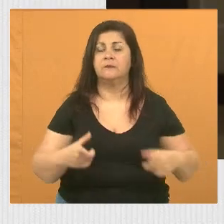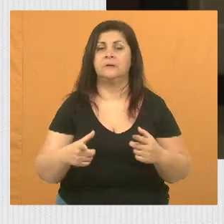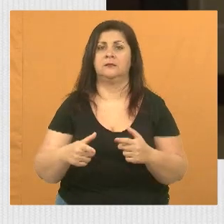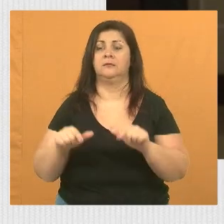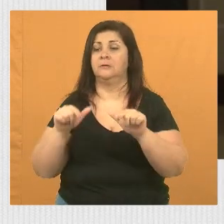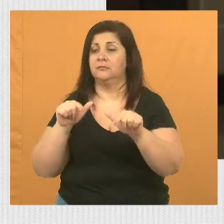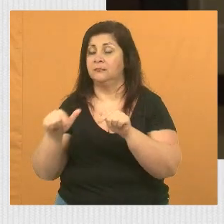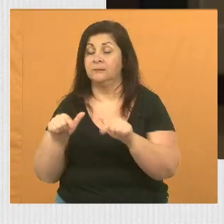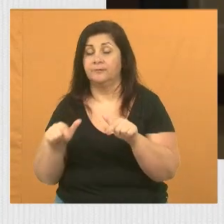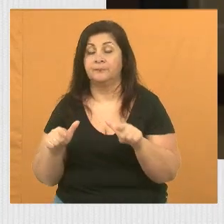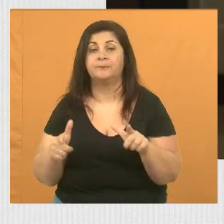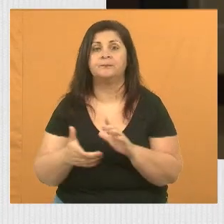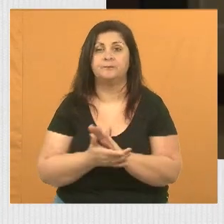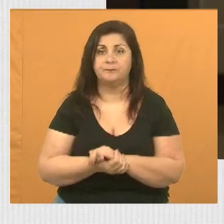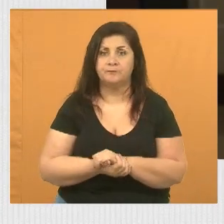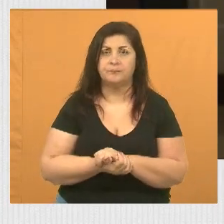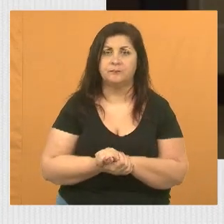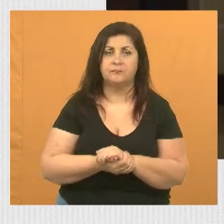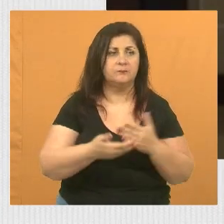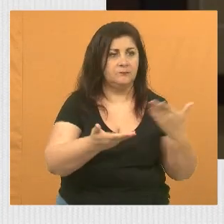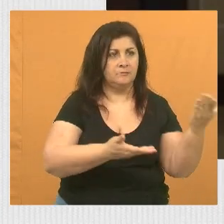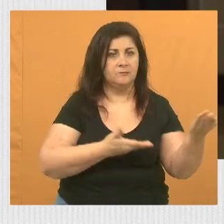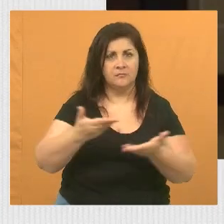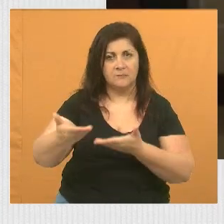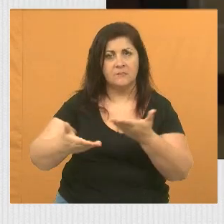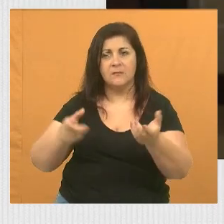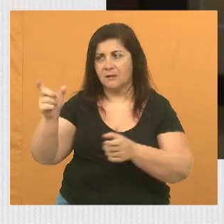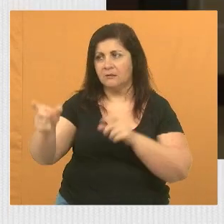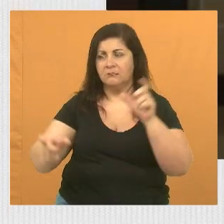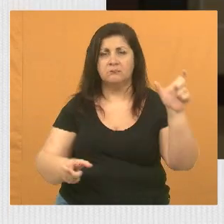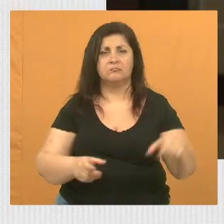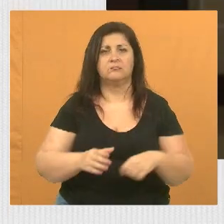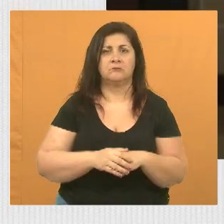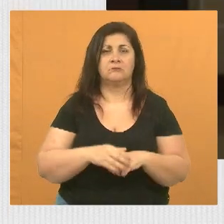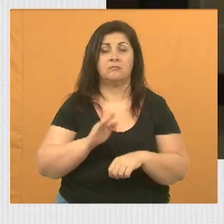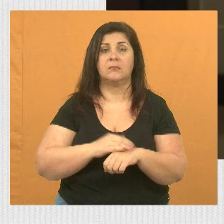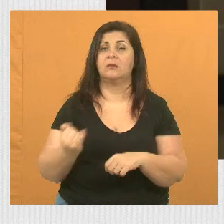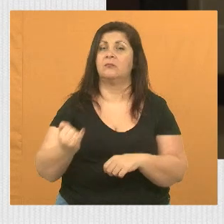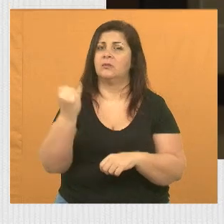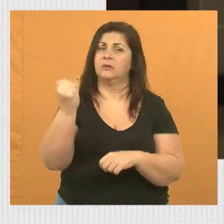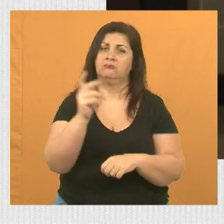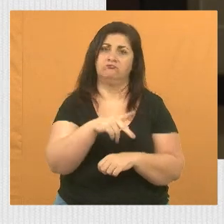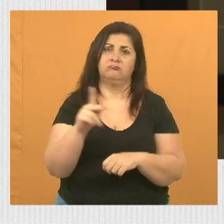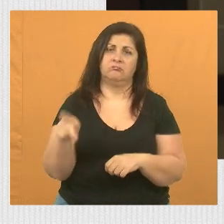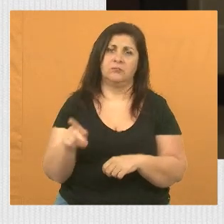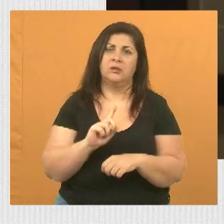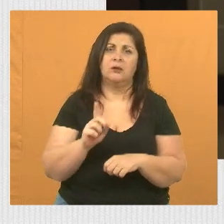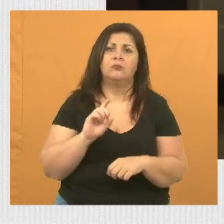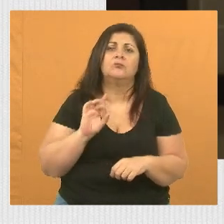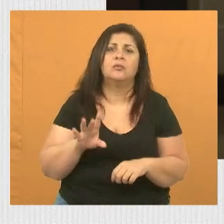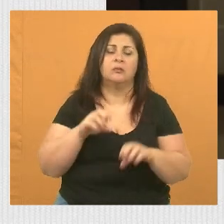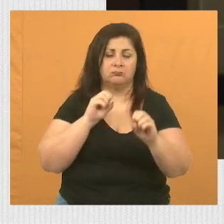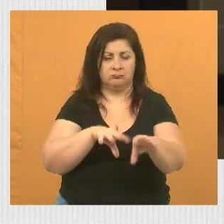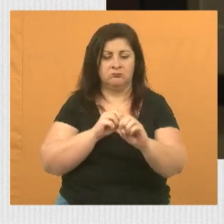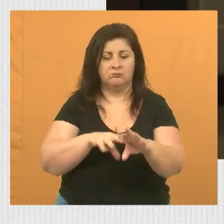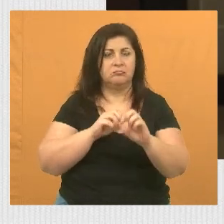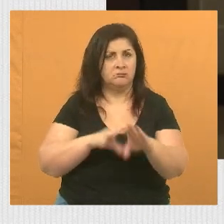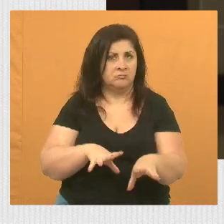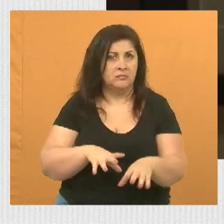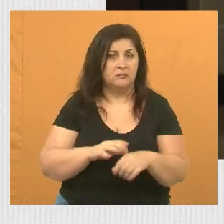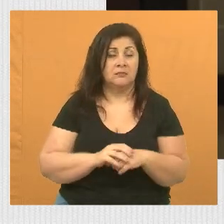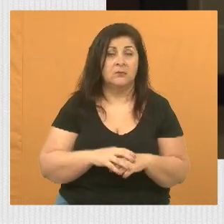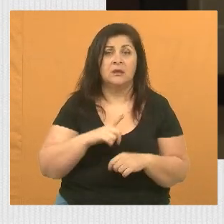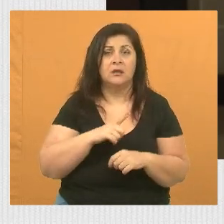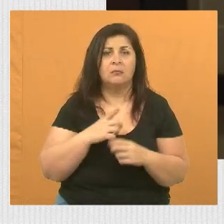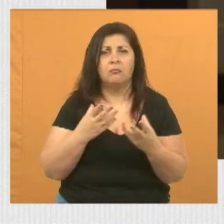de trabalho, e na relação com as pessoas, eu acho que o maior desafio do professor não é só estar passando conteúdos hoje, né?